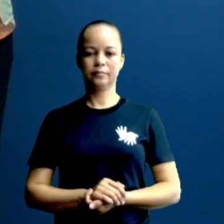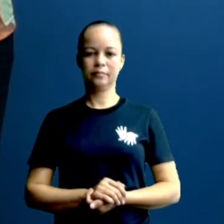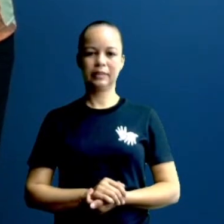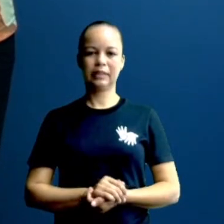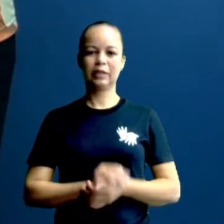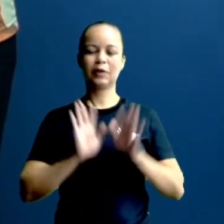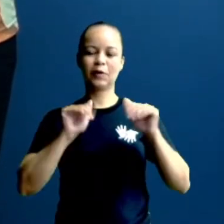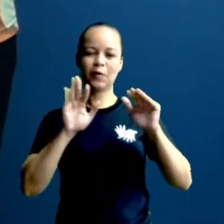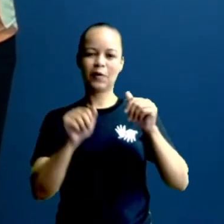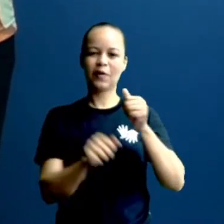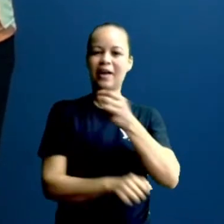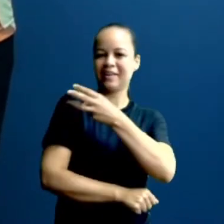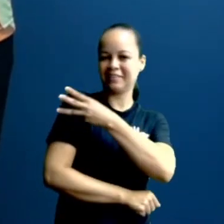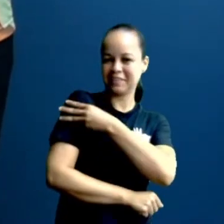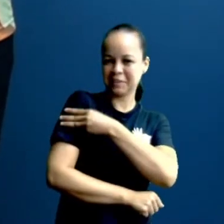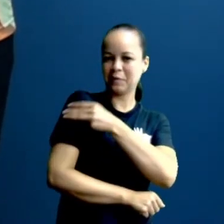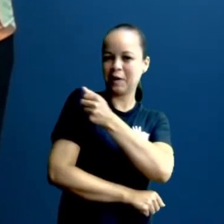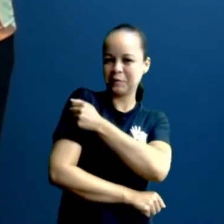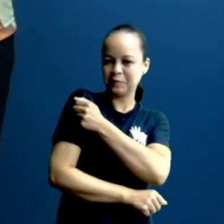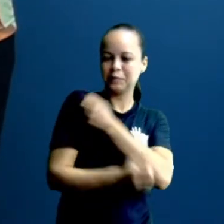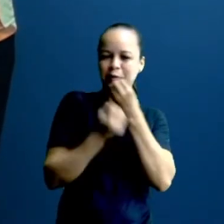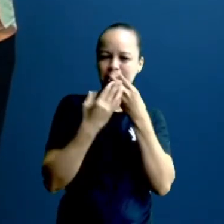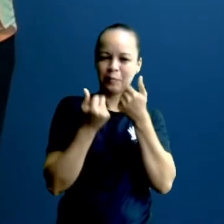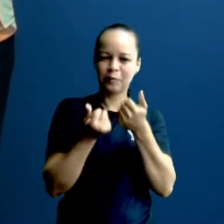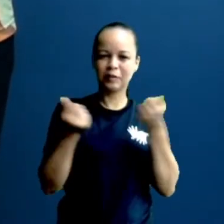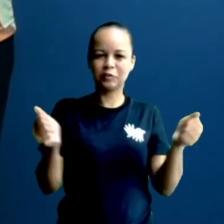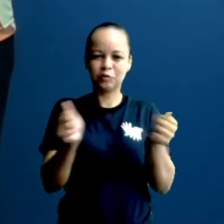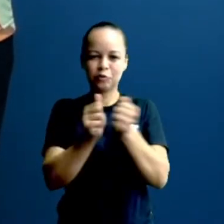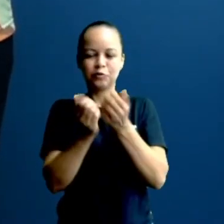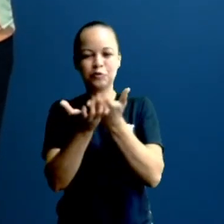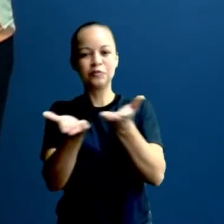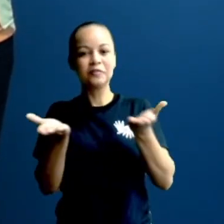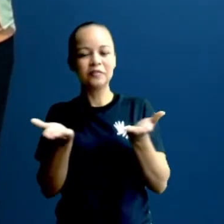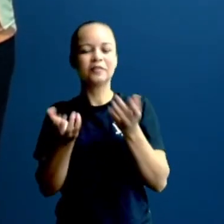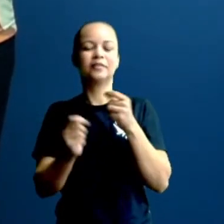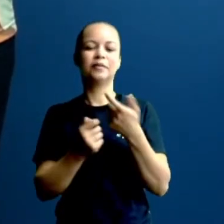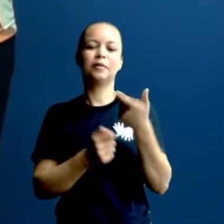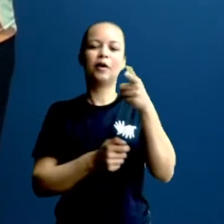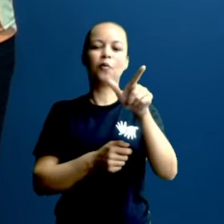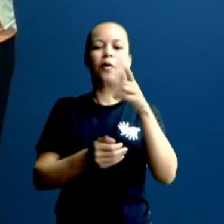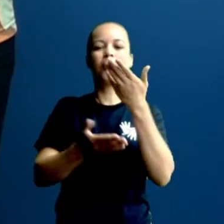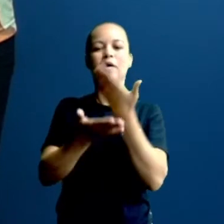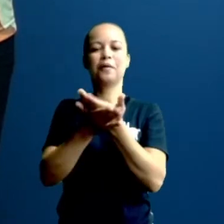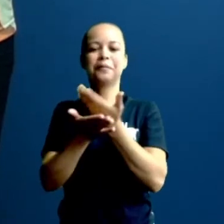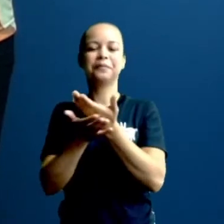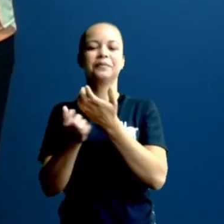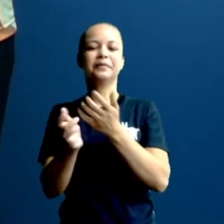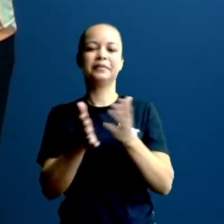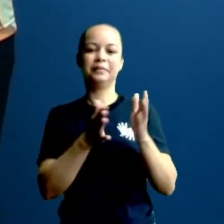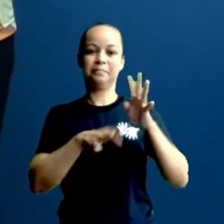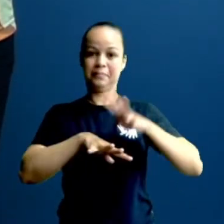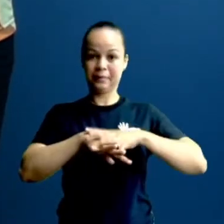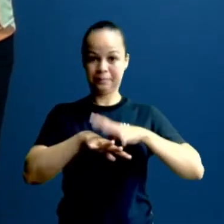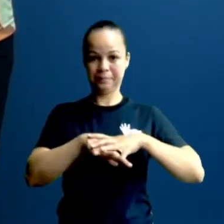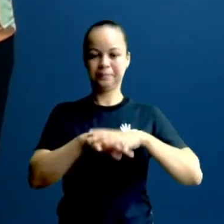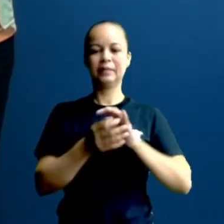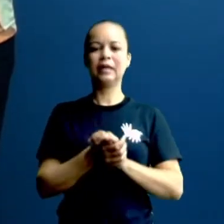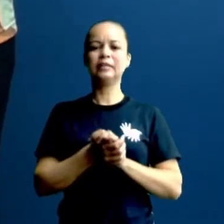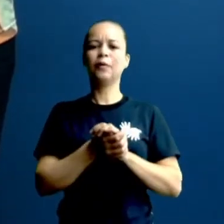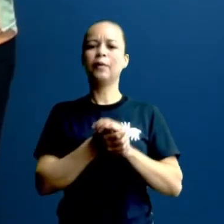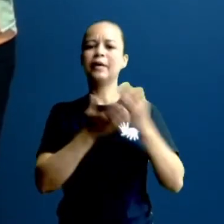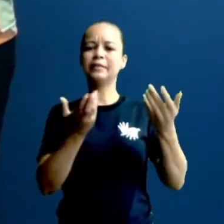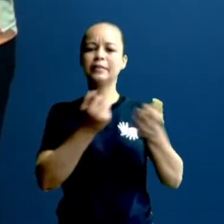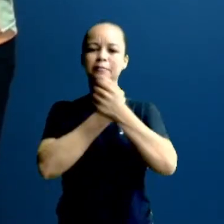E aí, terceiro ano, que bom estar aqui de novo com vocês para mais uma aula de matemática. Então receba aí a